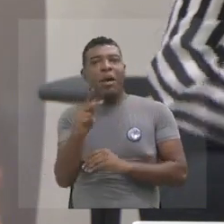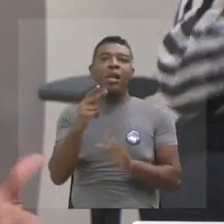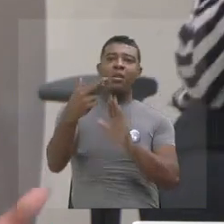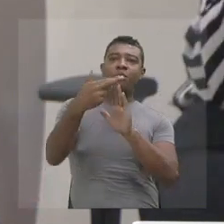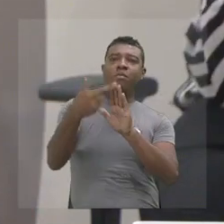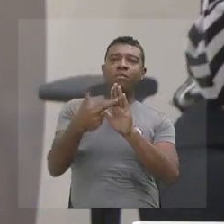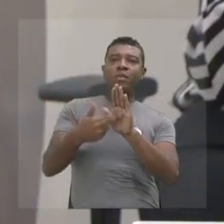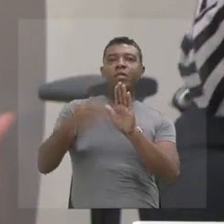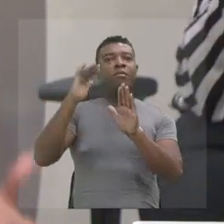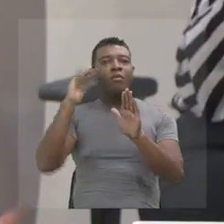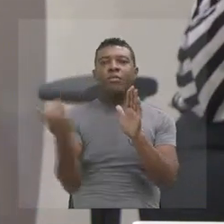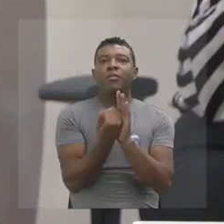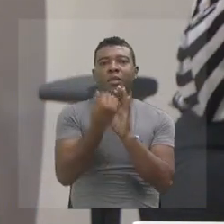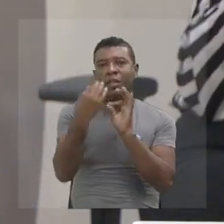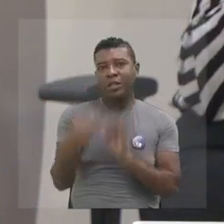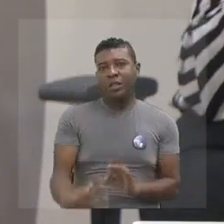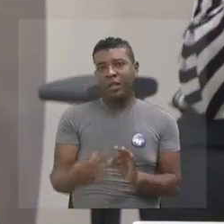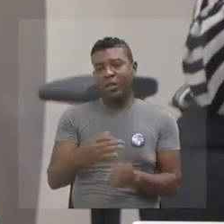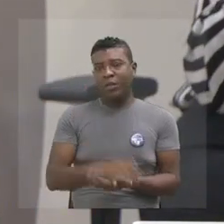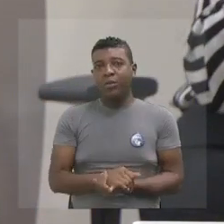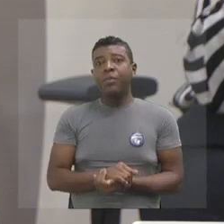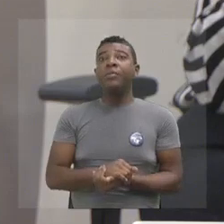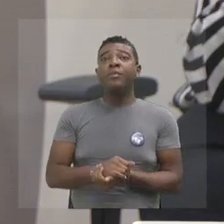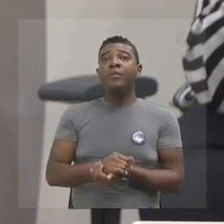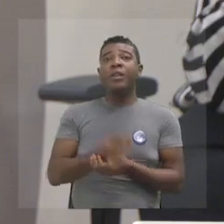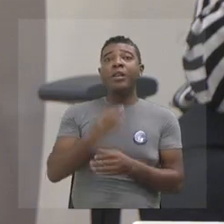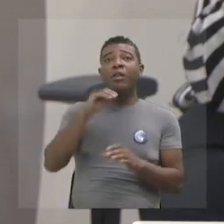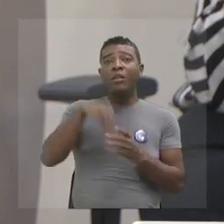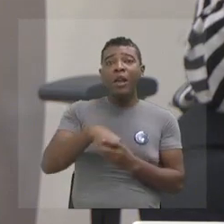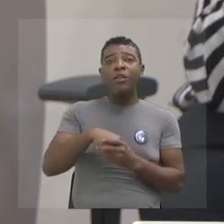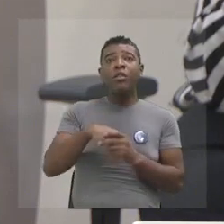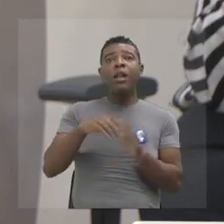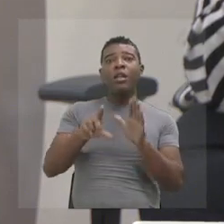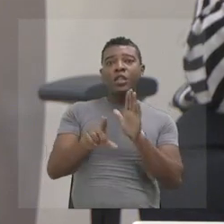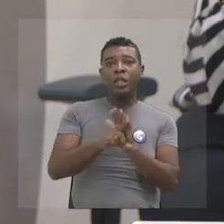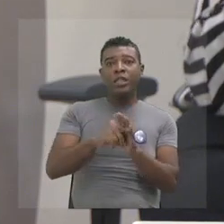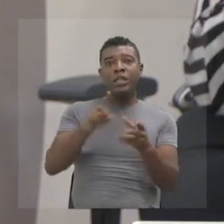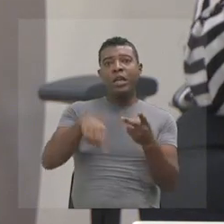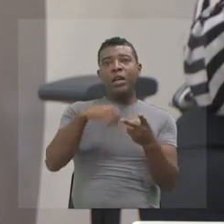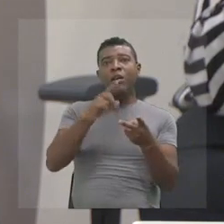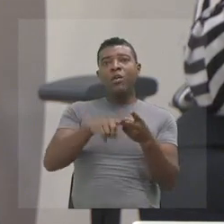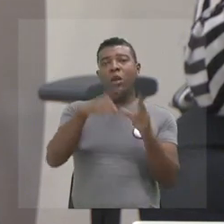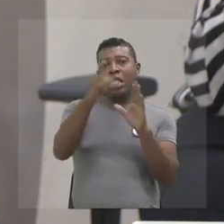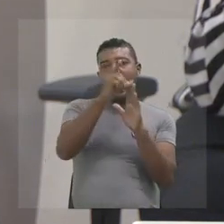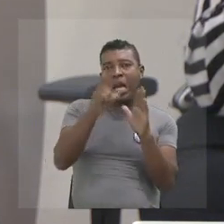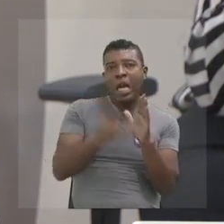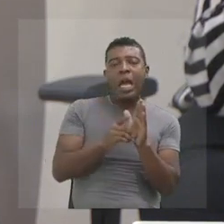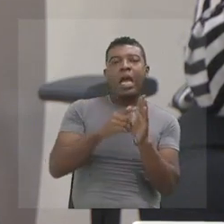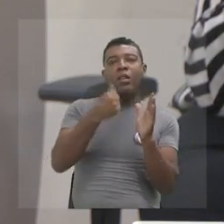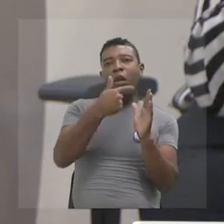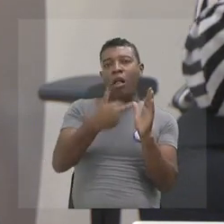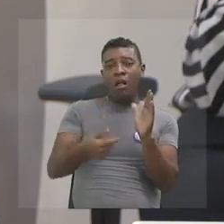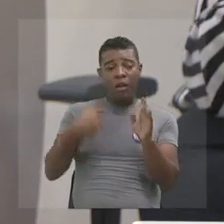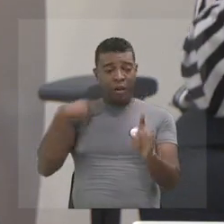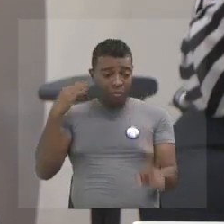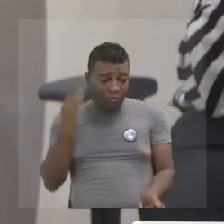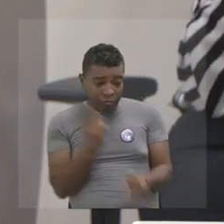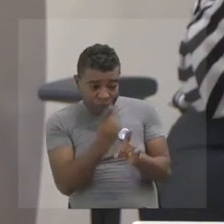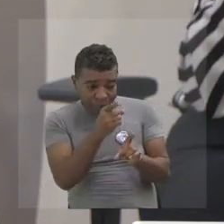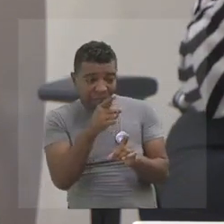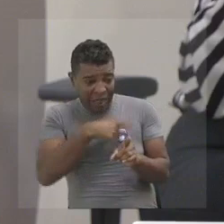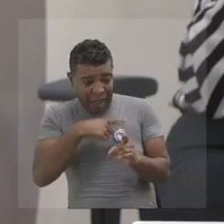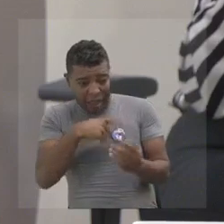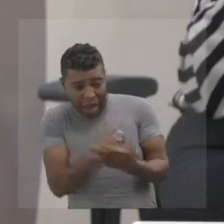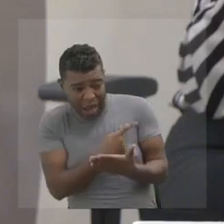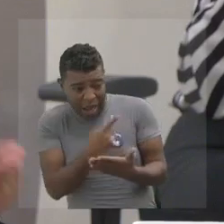função da legislação dos nossos decretos todo o empreendimento onde há uma detecção de regularidade ele é autuado por